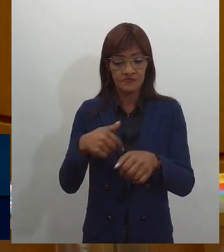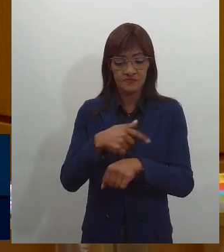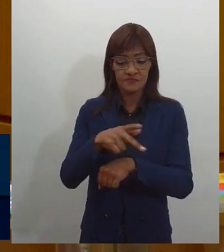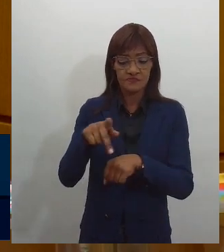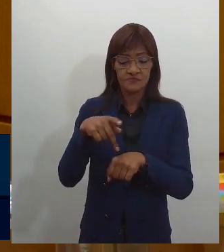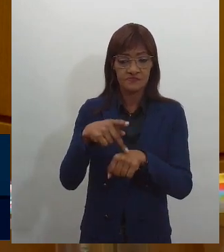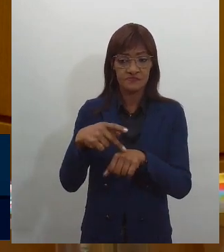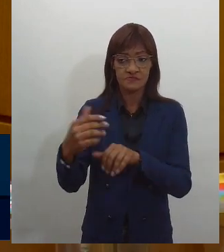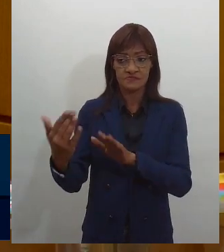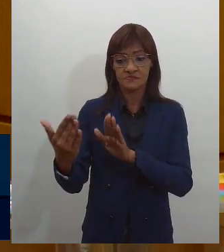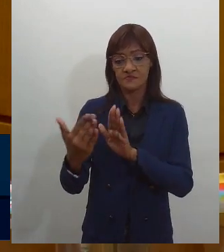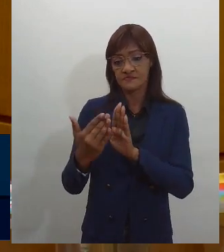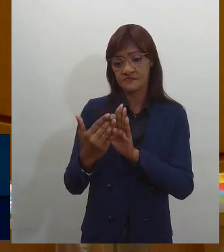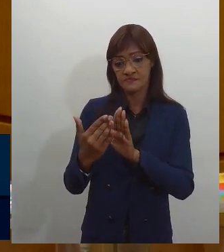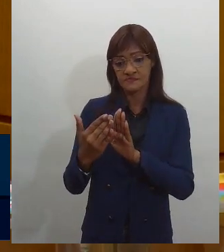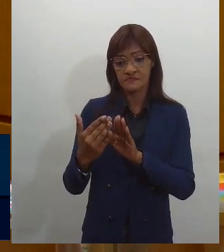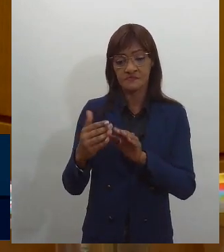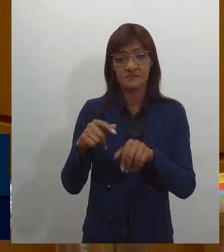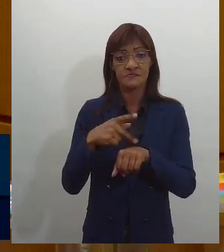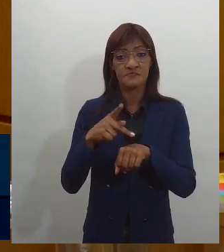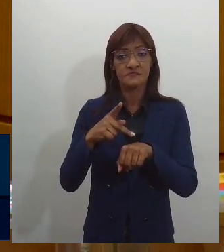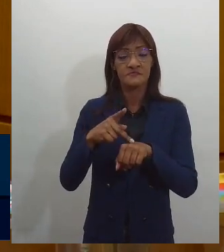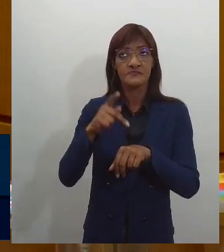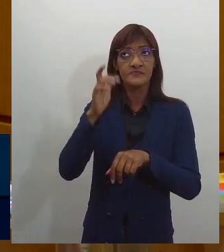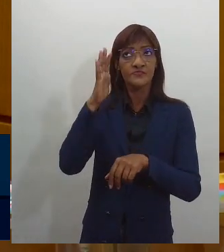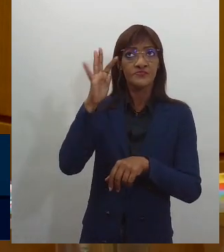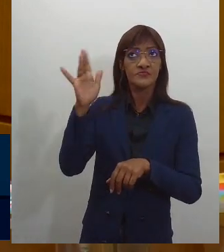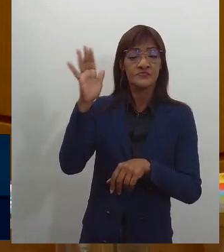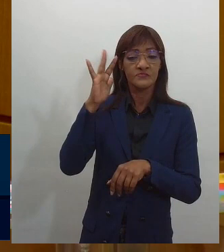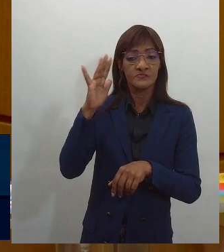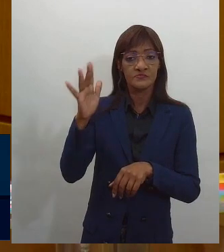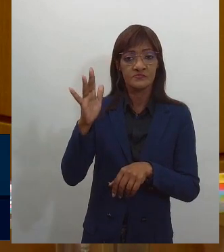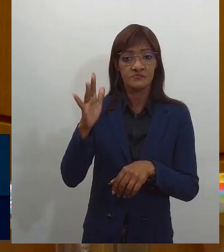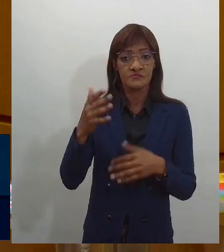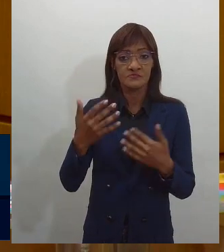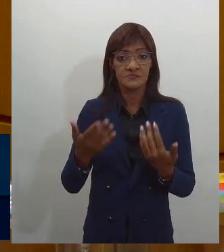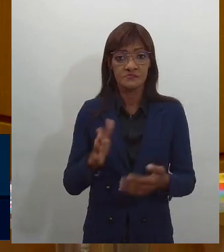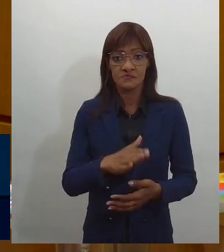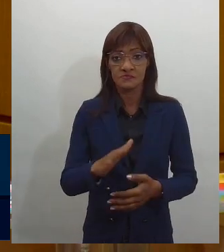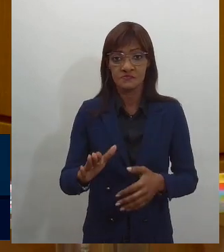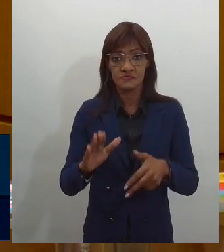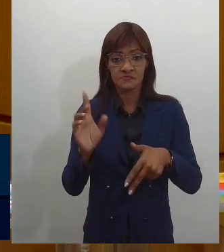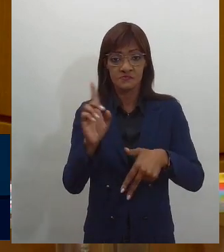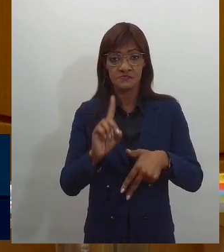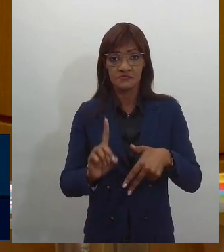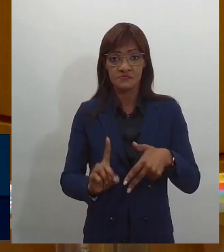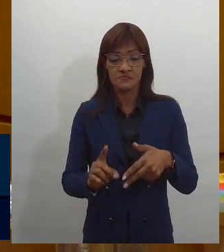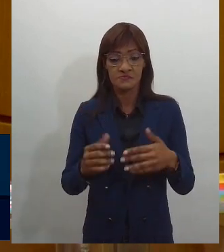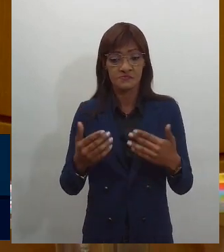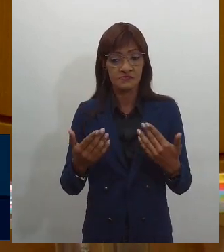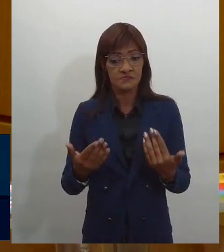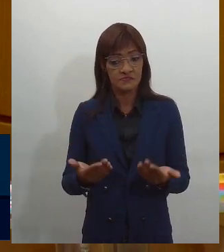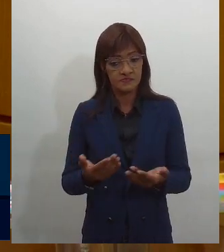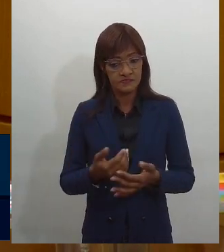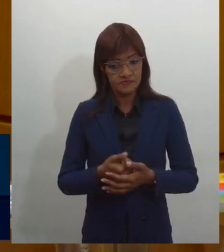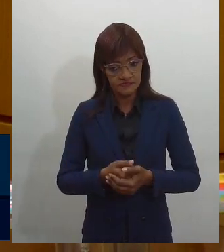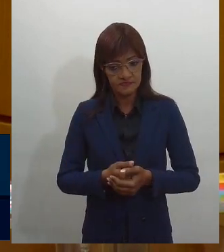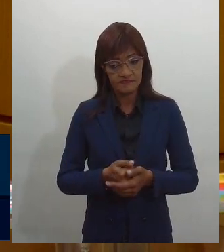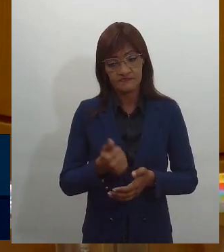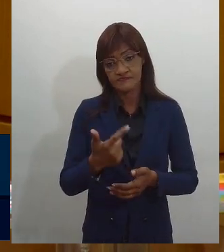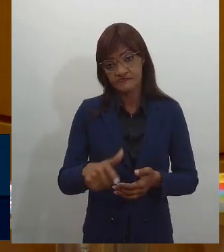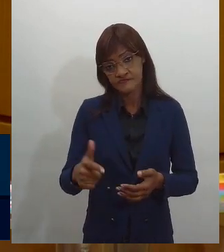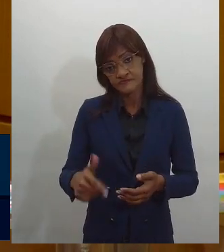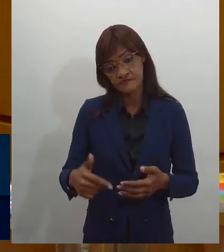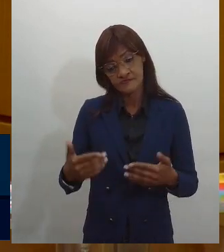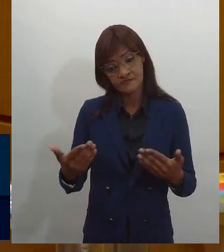que está negando o direito das crianças com deficiências e atípicas, né, de ter o direito ao